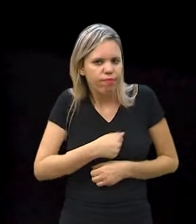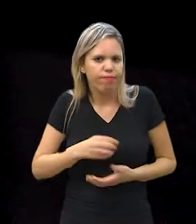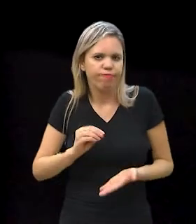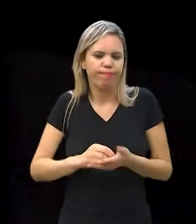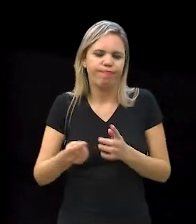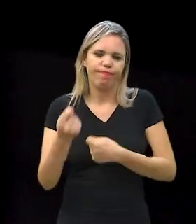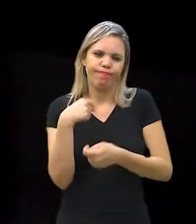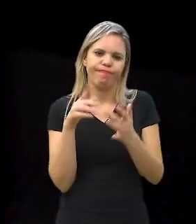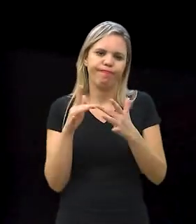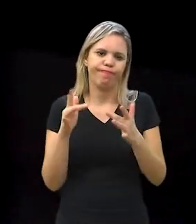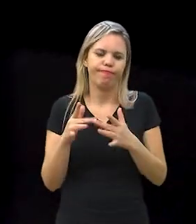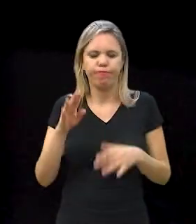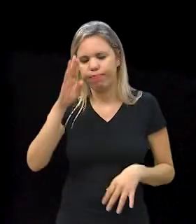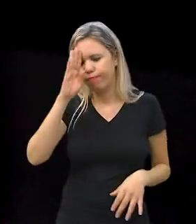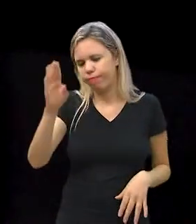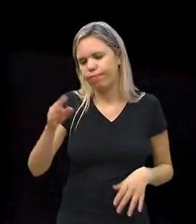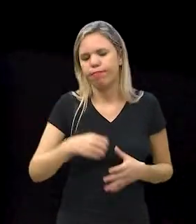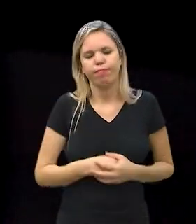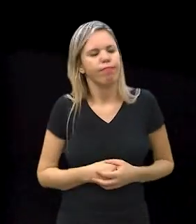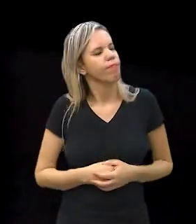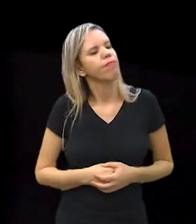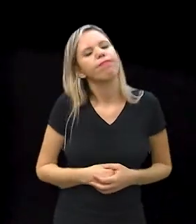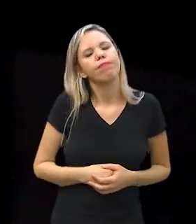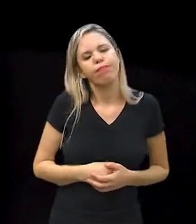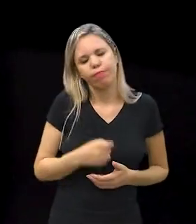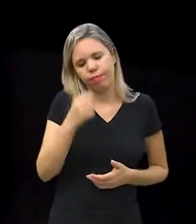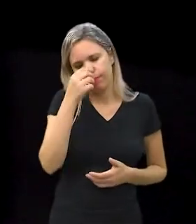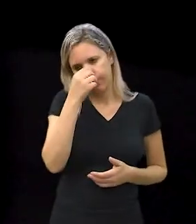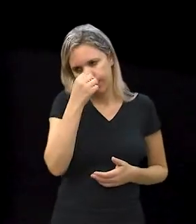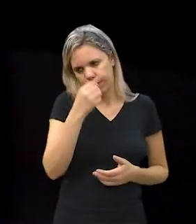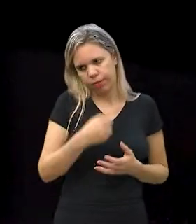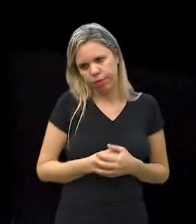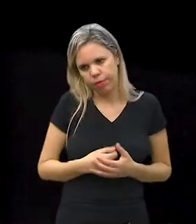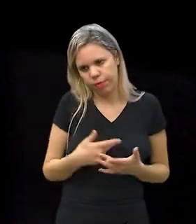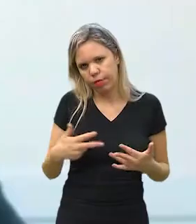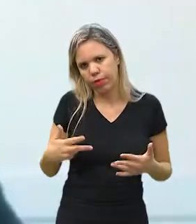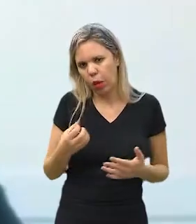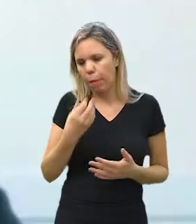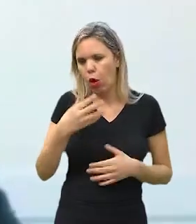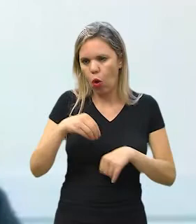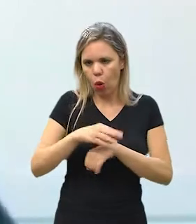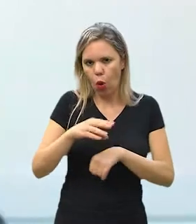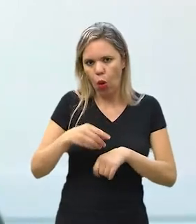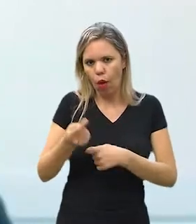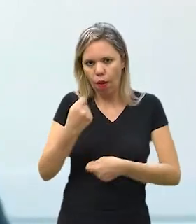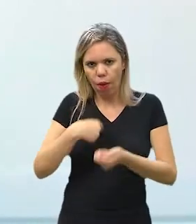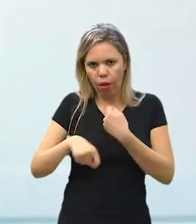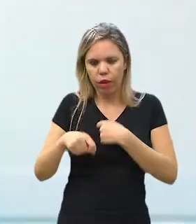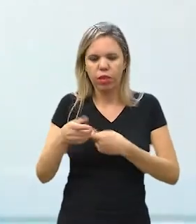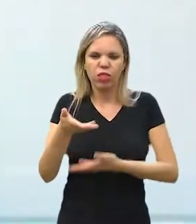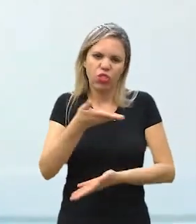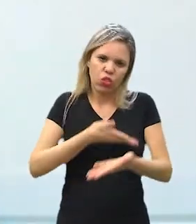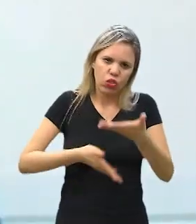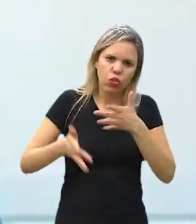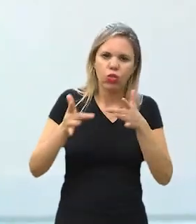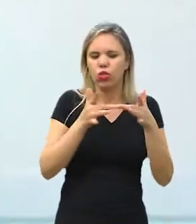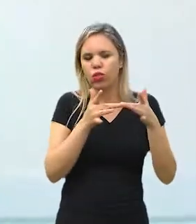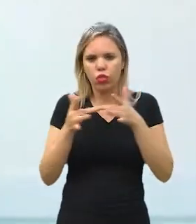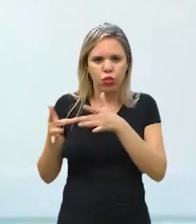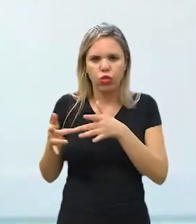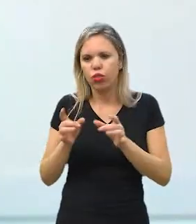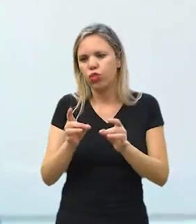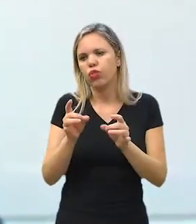gente sente falta. Então, o principal coisa boa que trouxe para o meu negócio foi